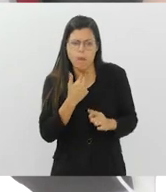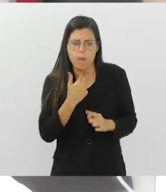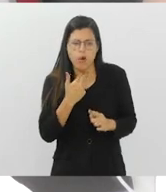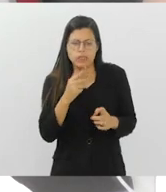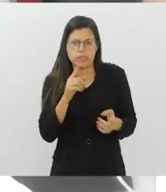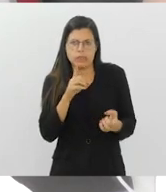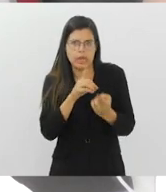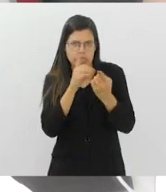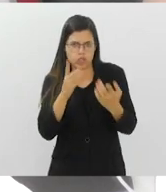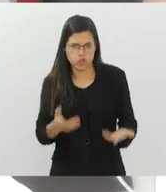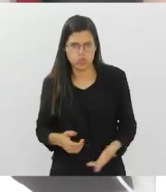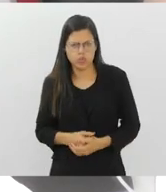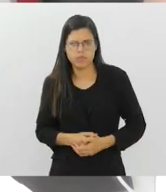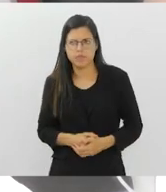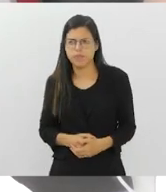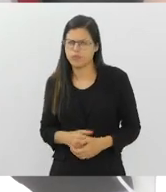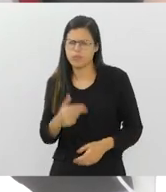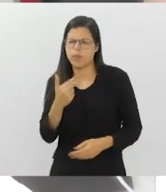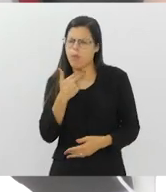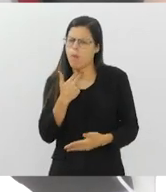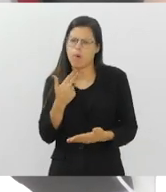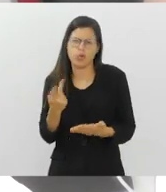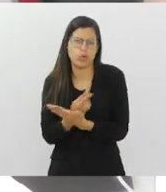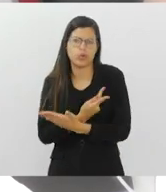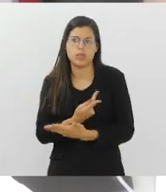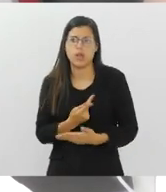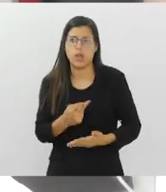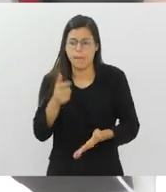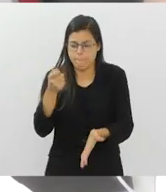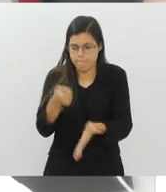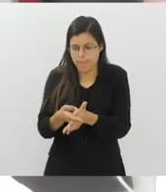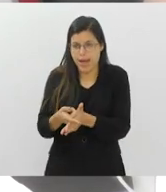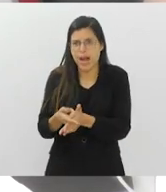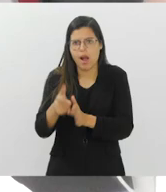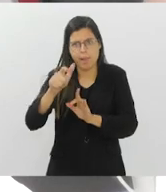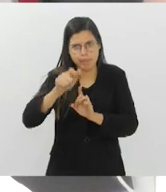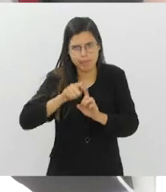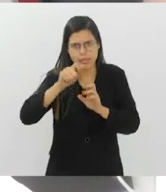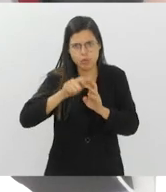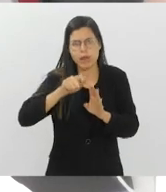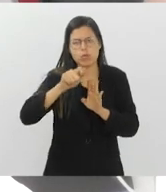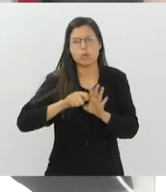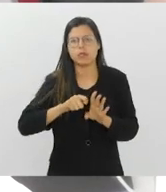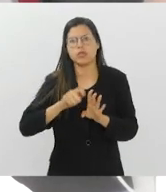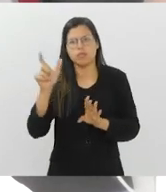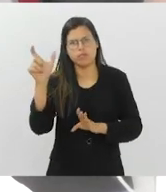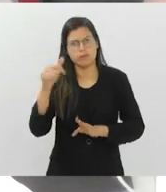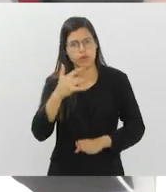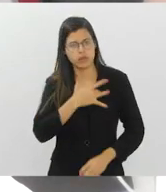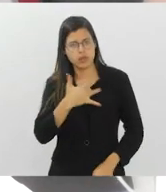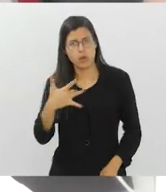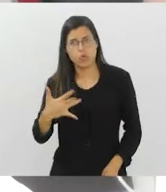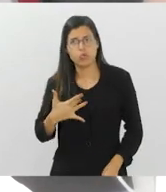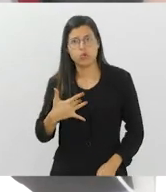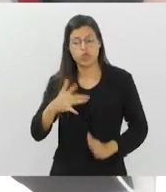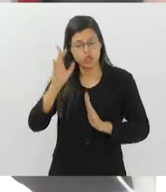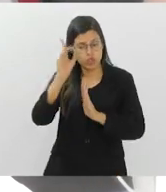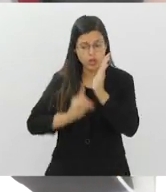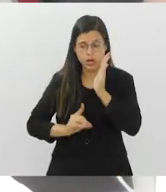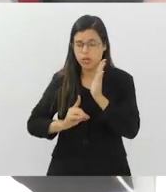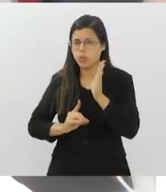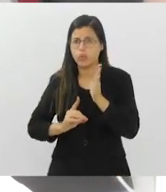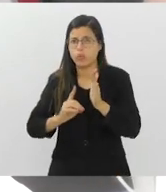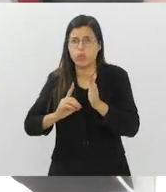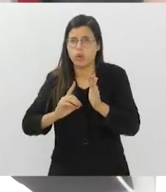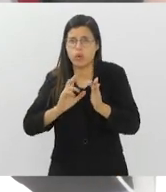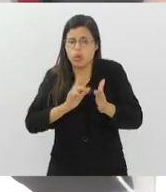pode acontecer mais. O que a gente não pode é pagar o boleto do plano de saúde e aquilo que é direito não ser acatado.